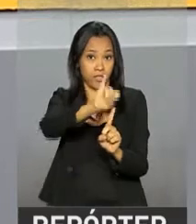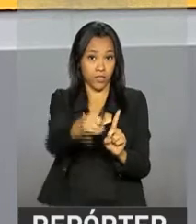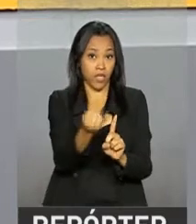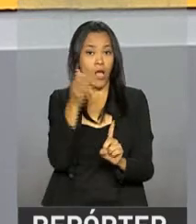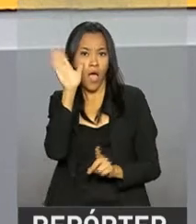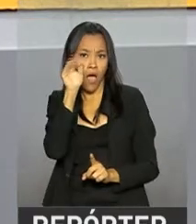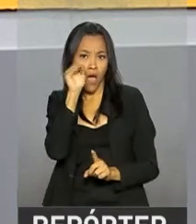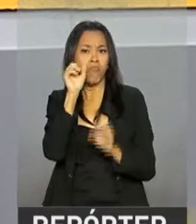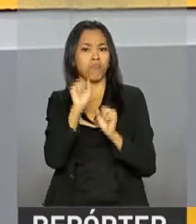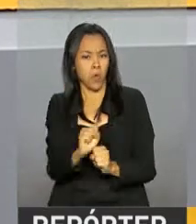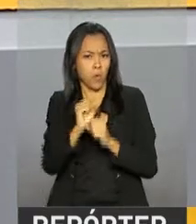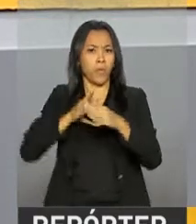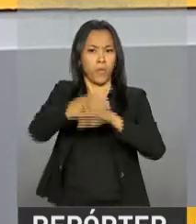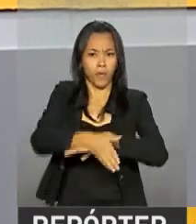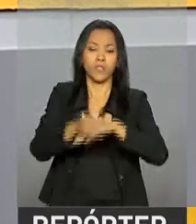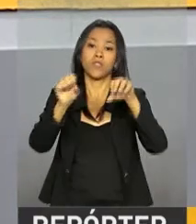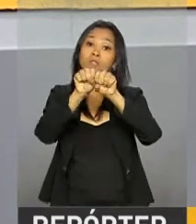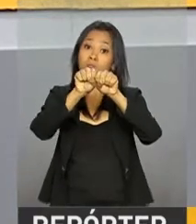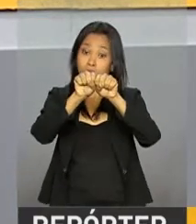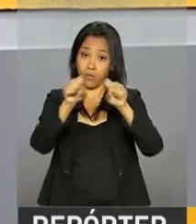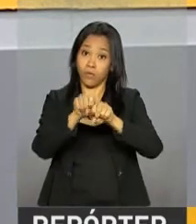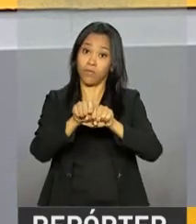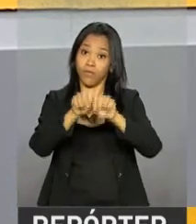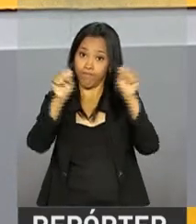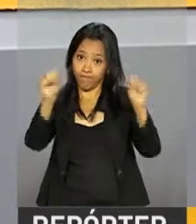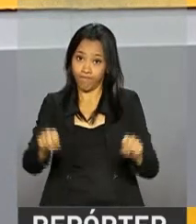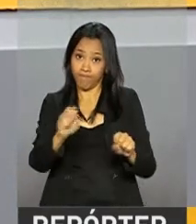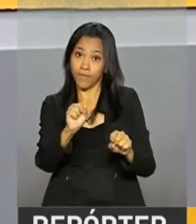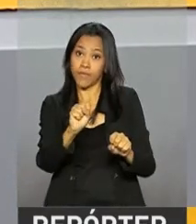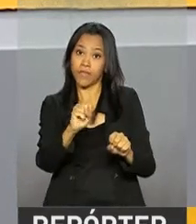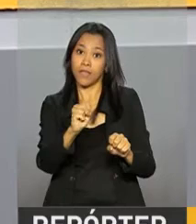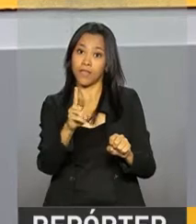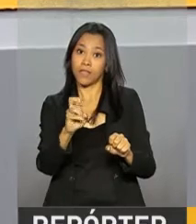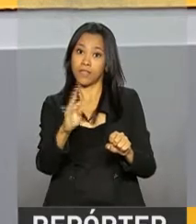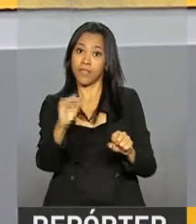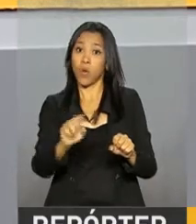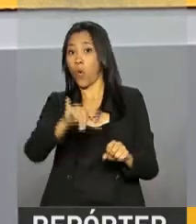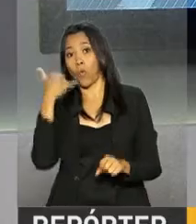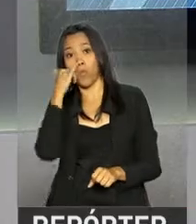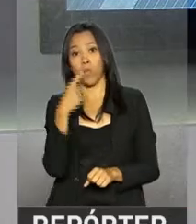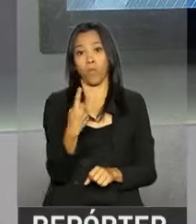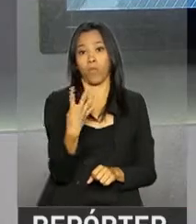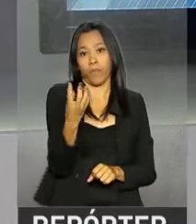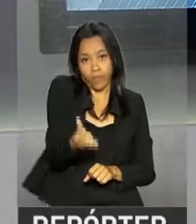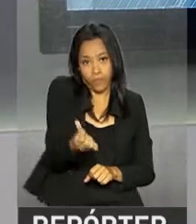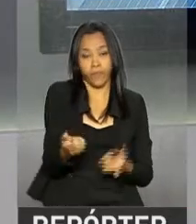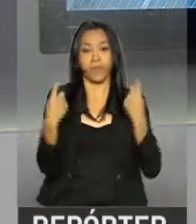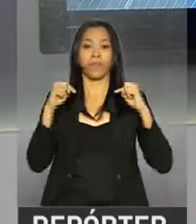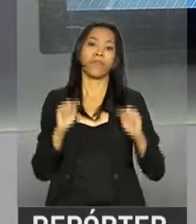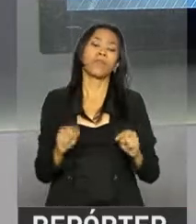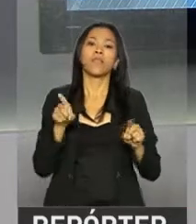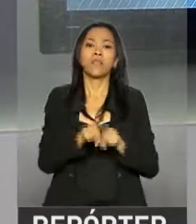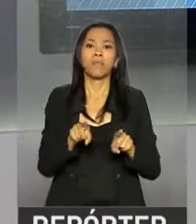poderá ser feita no site da receita federal ou por meio do receitafone no 146 puxada pela